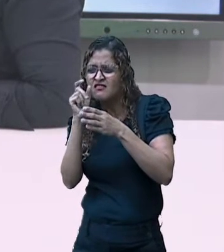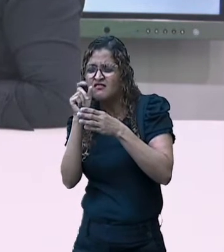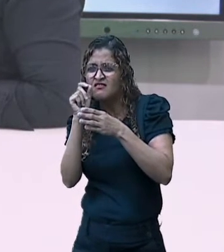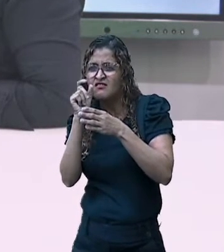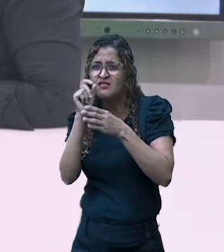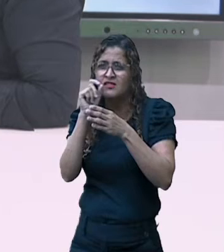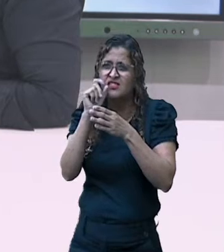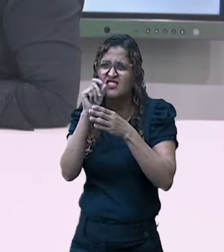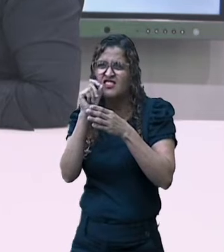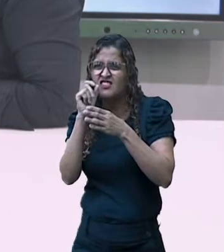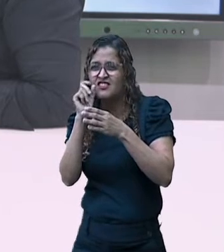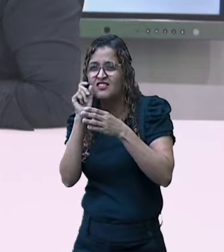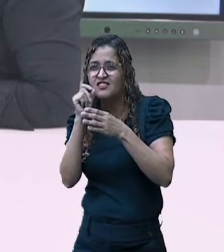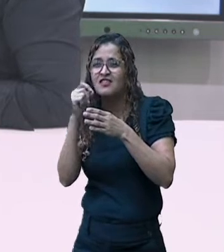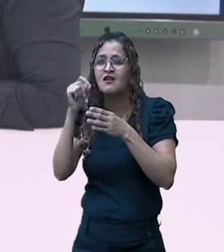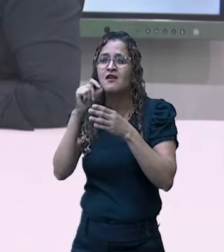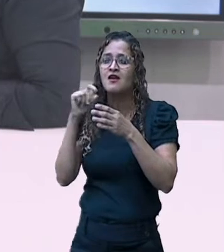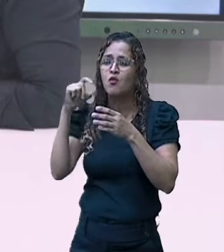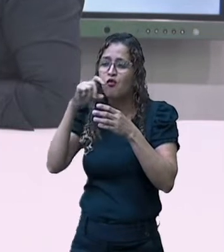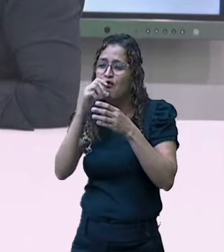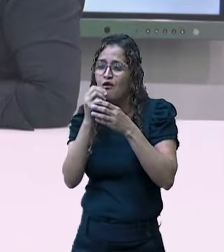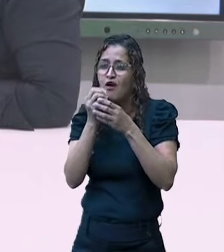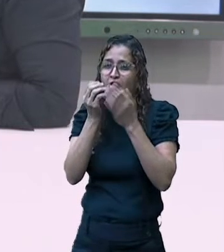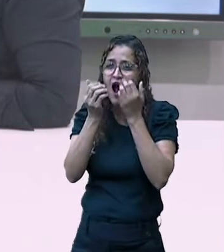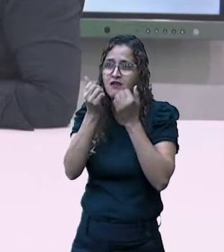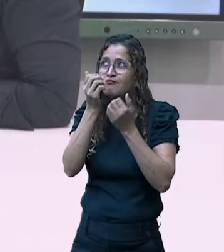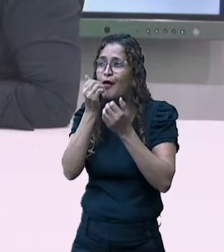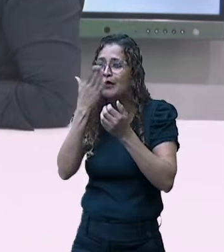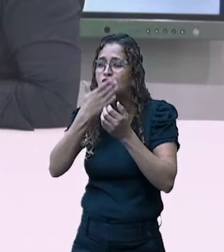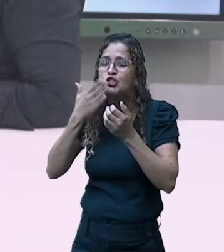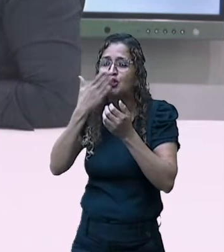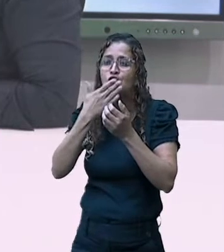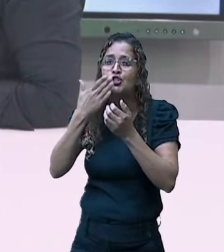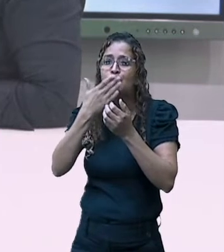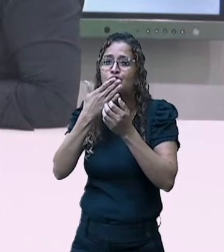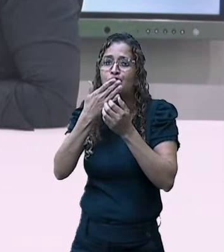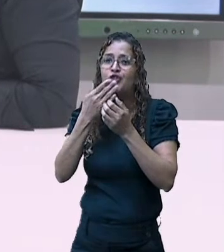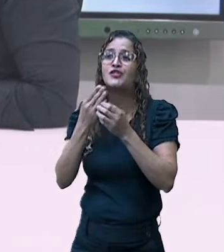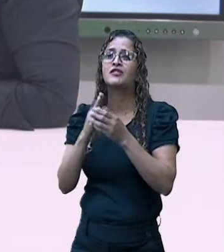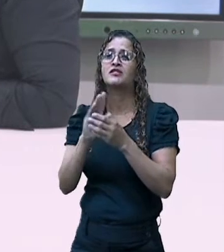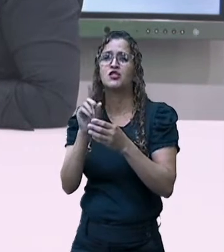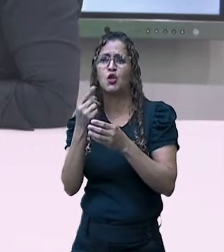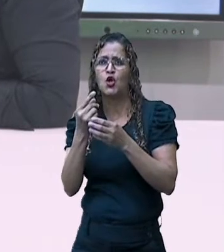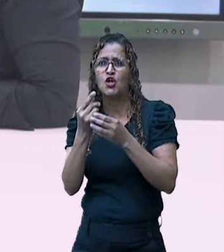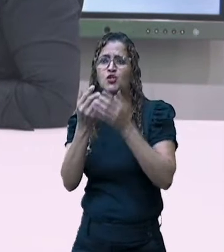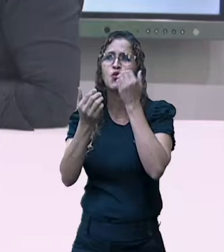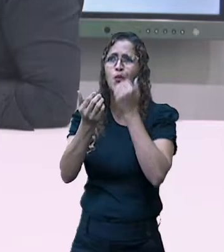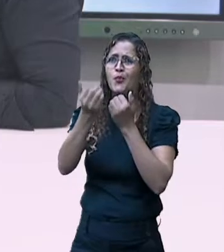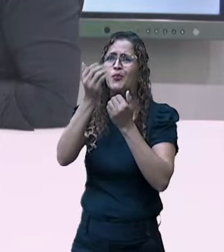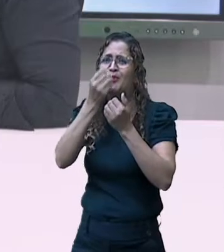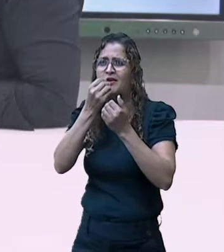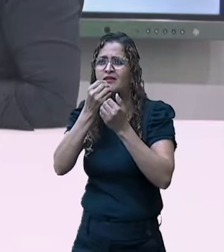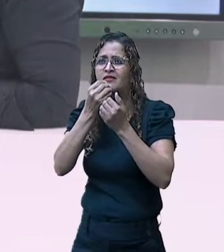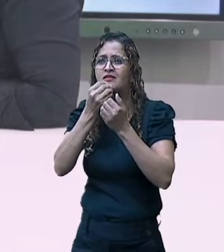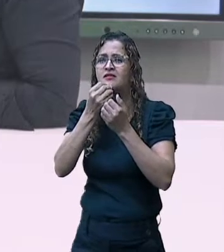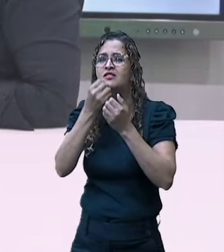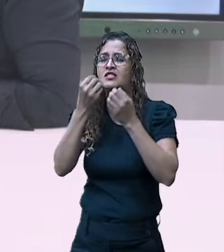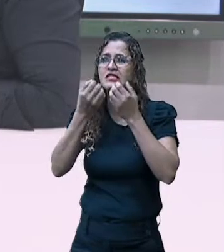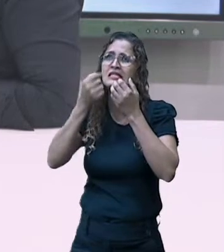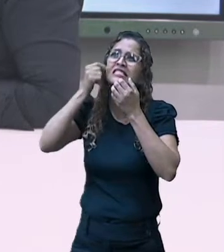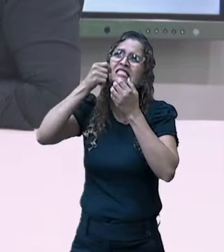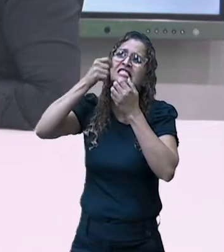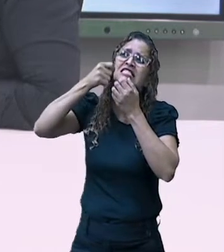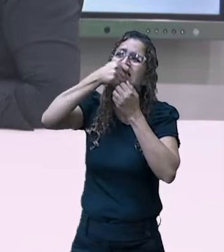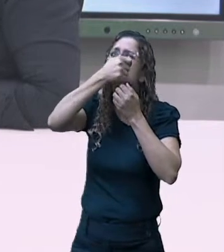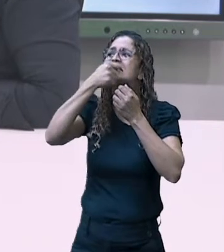essas bactérias adoram o açúcar. Então, se a gente deixar restos de alimento, de açúcar na boca e não fazer a